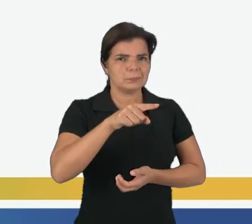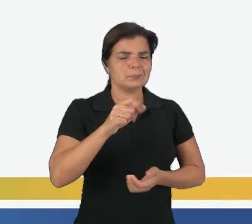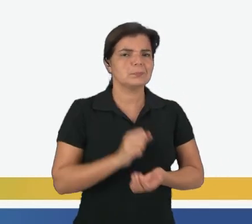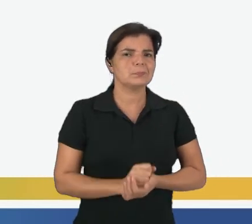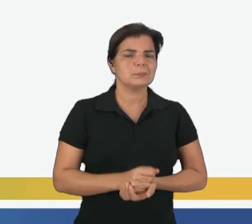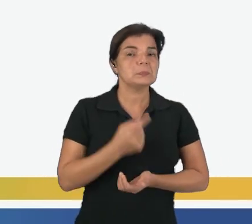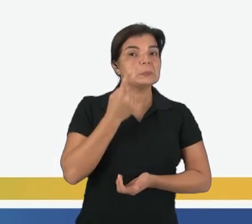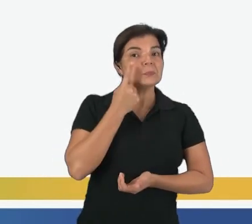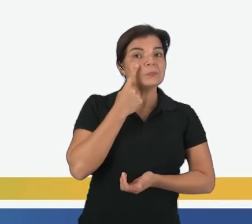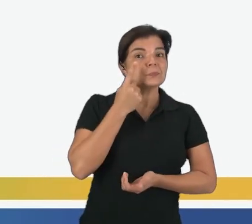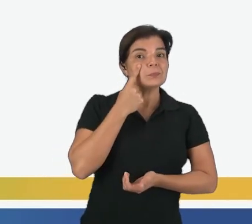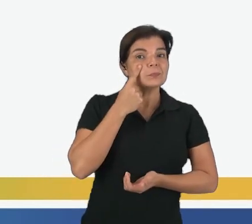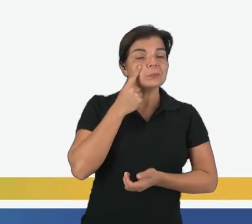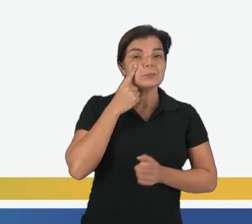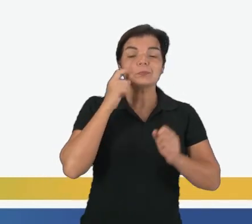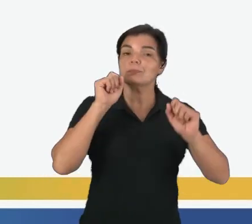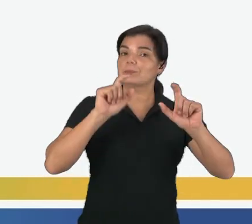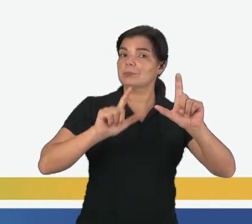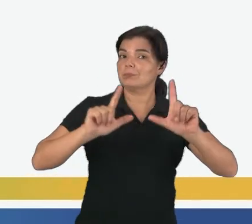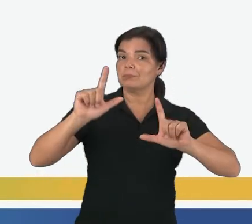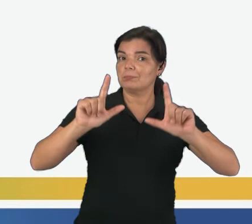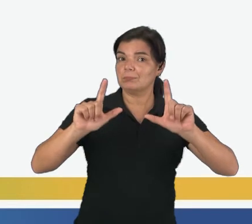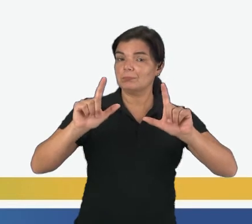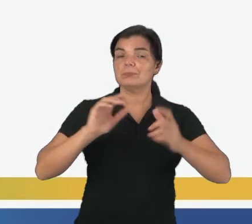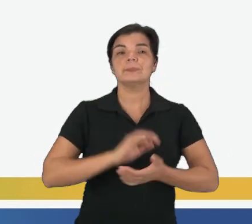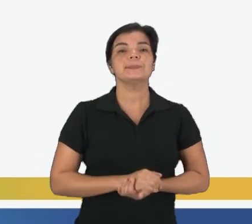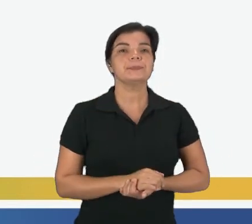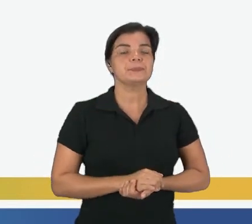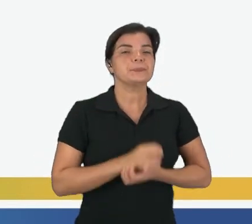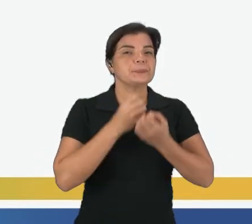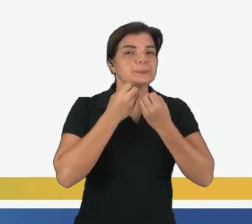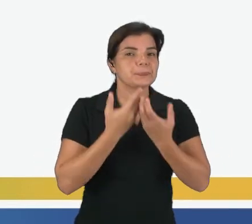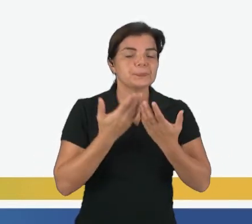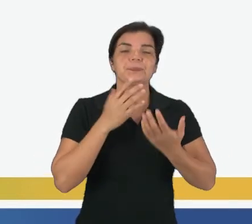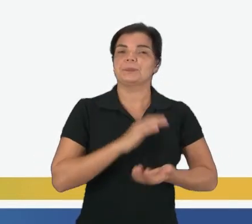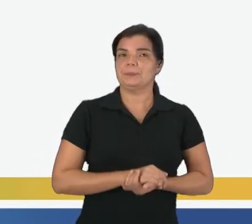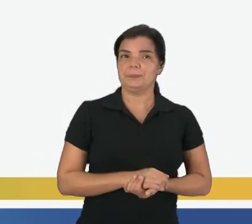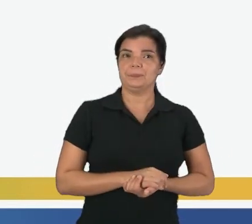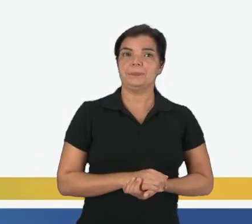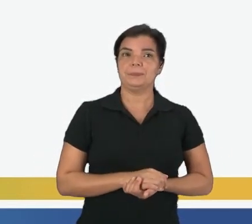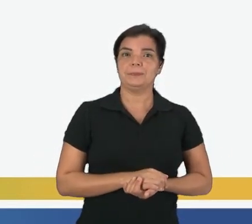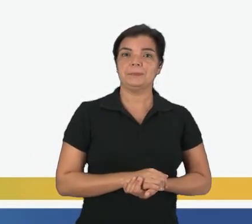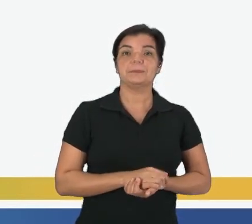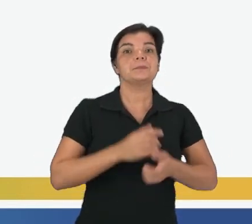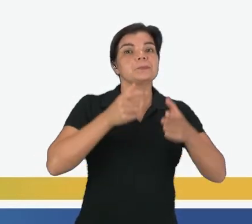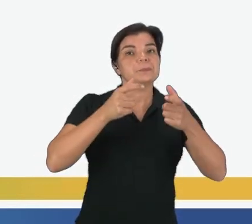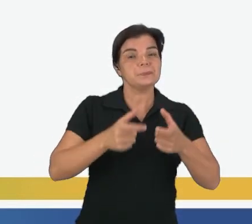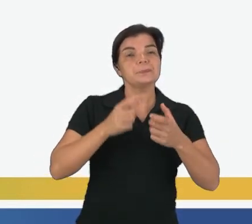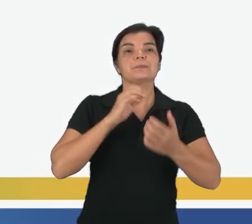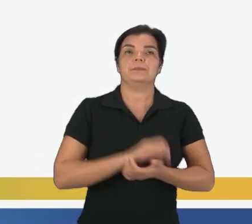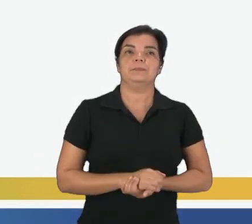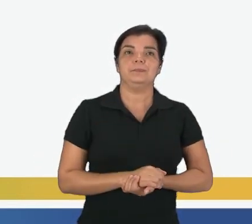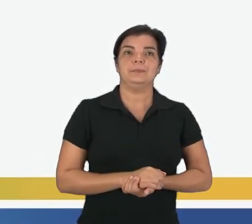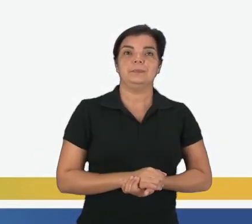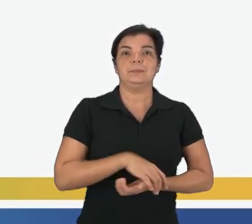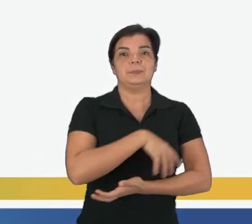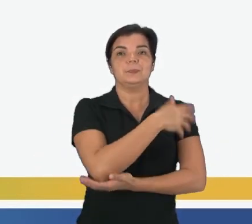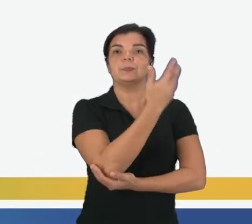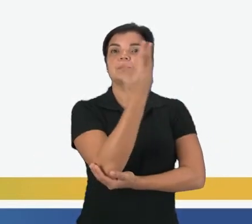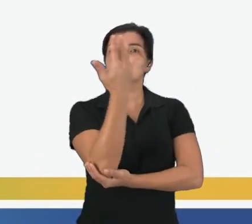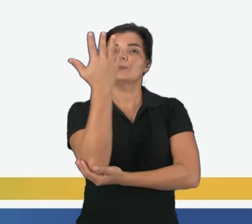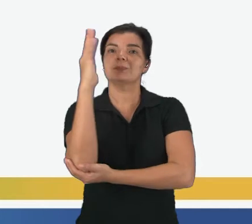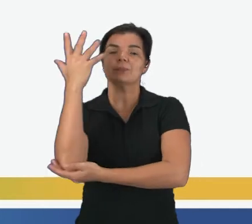vocês estão visualizando aí na telinha de vocês? Muito bem, nós temos aqui um ambiente de